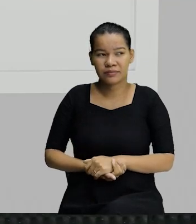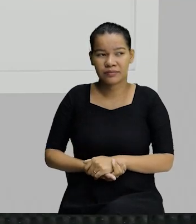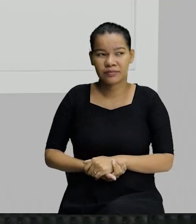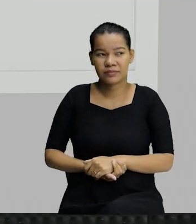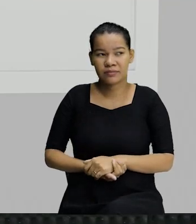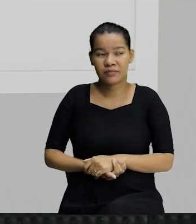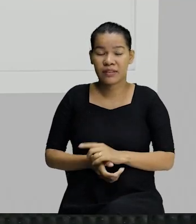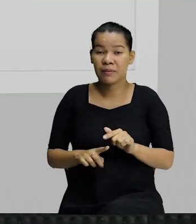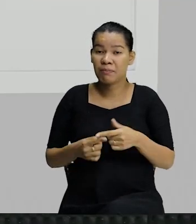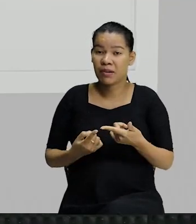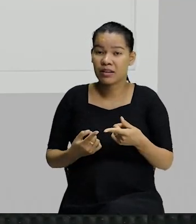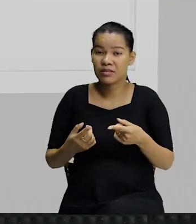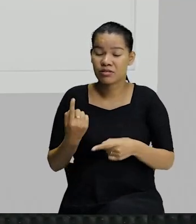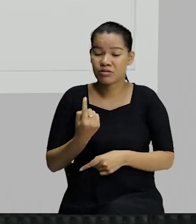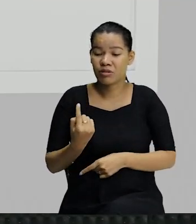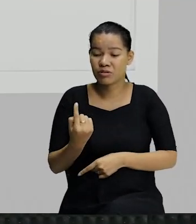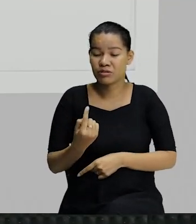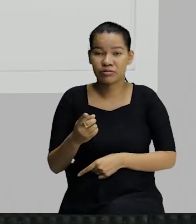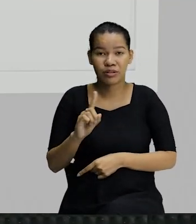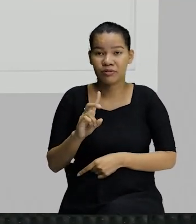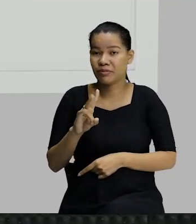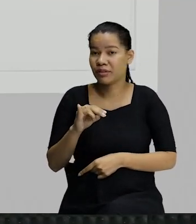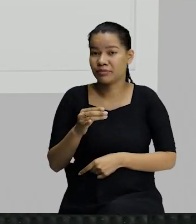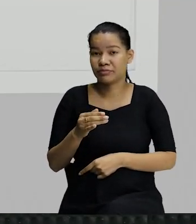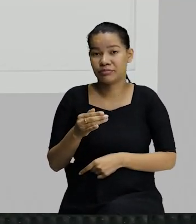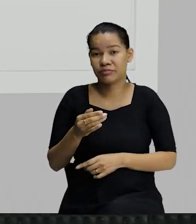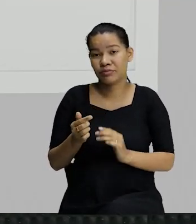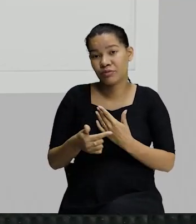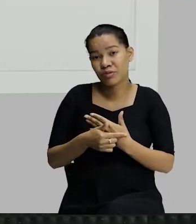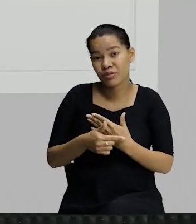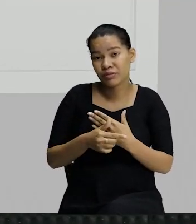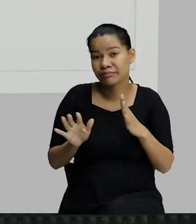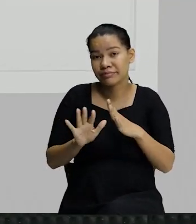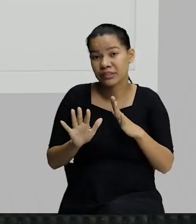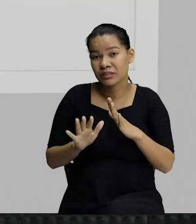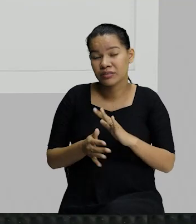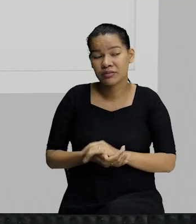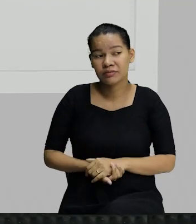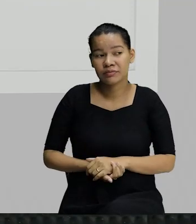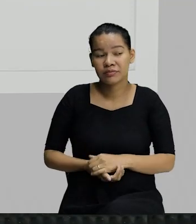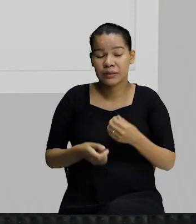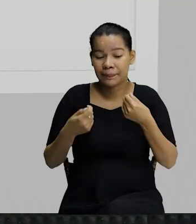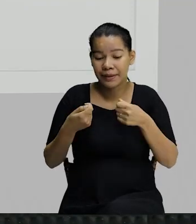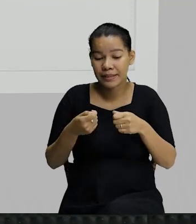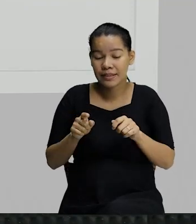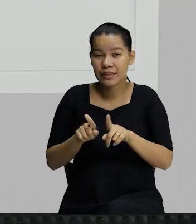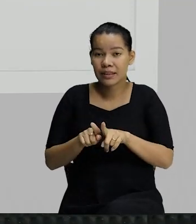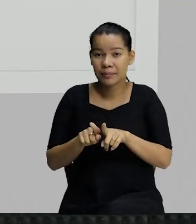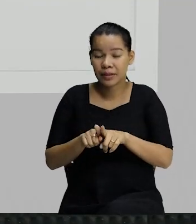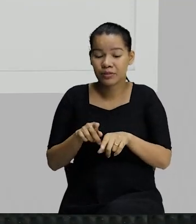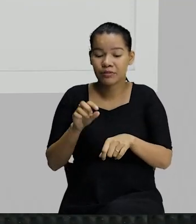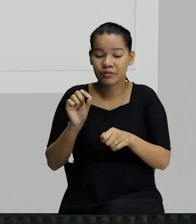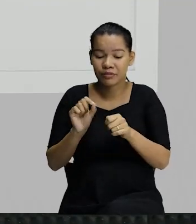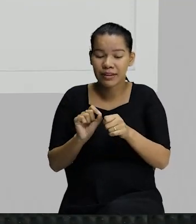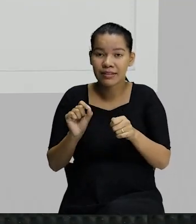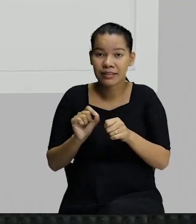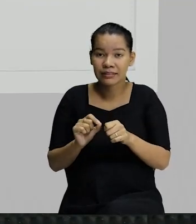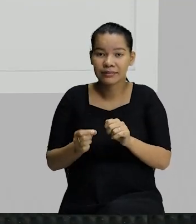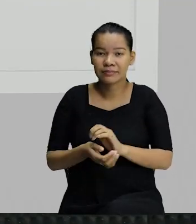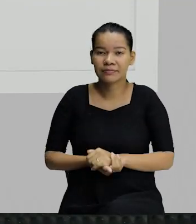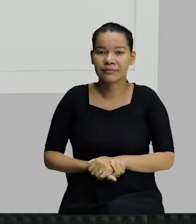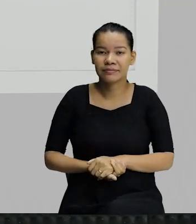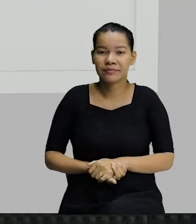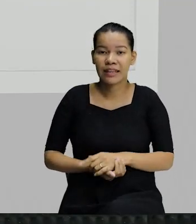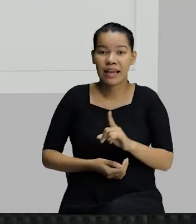ok? Mas ele sozinho não vai funcionar, eu preciso do fazer, certo? É